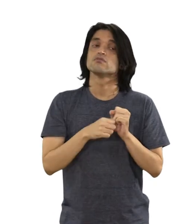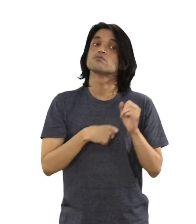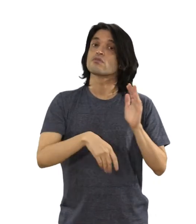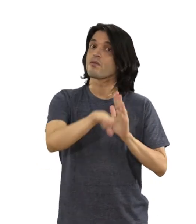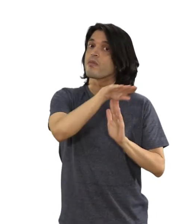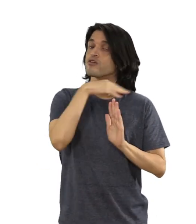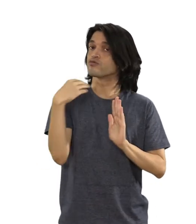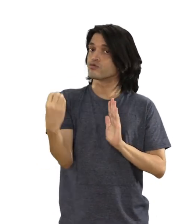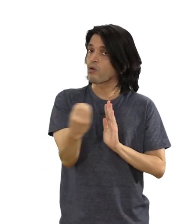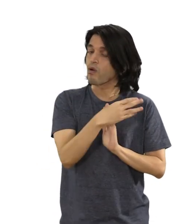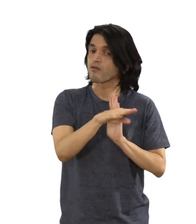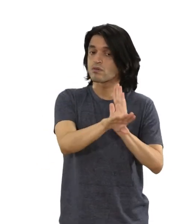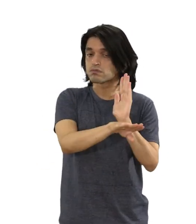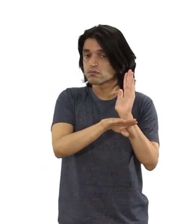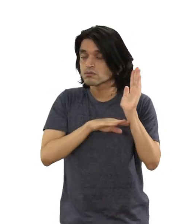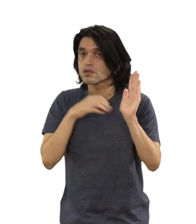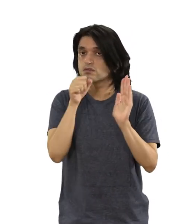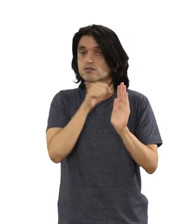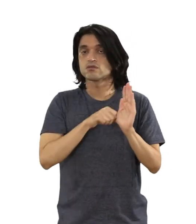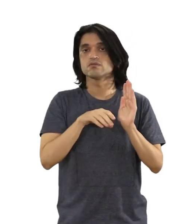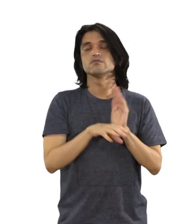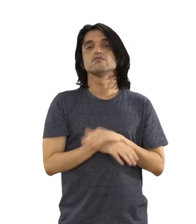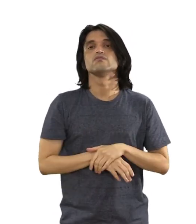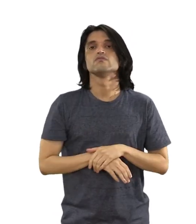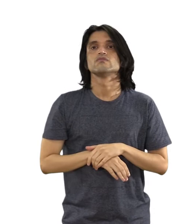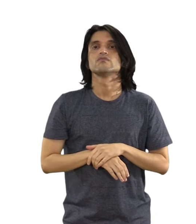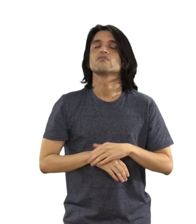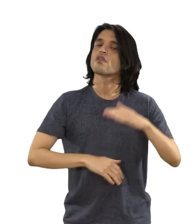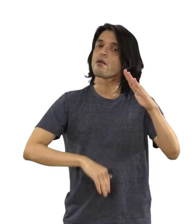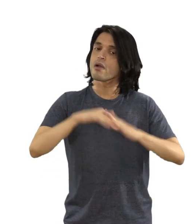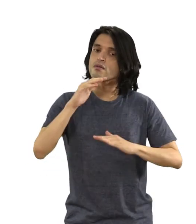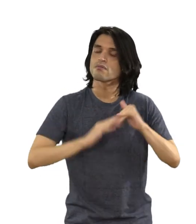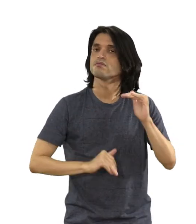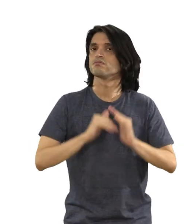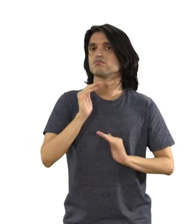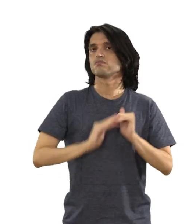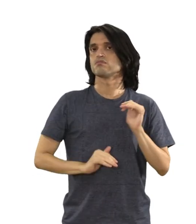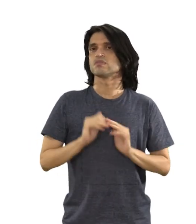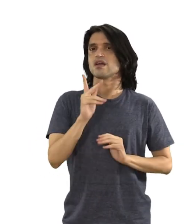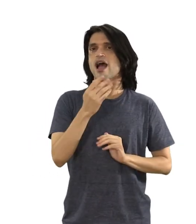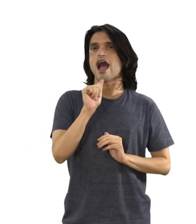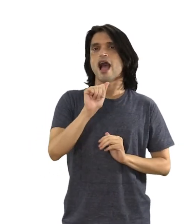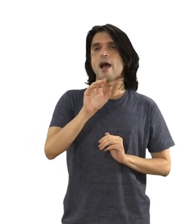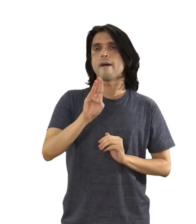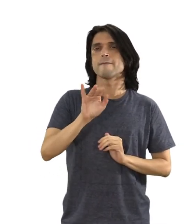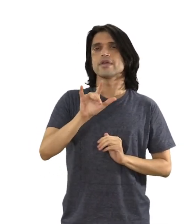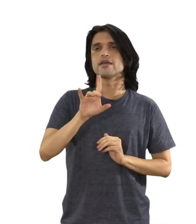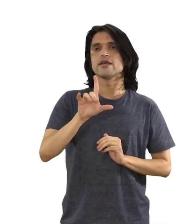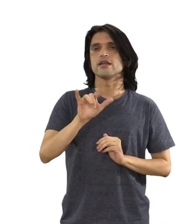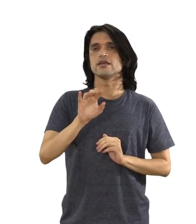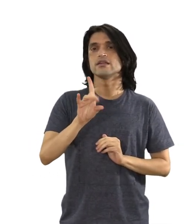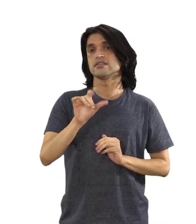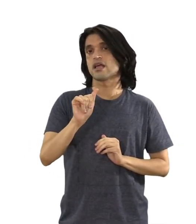mais antiga. Habilidades: alguma outra capacidade que seja relevante.